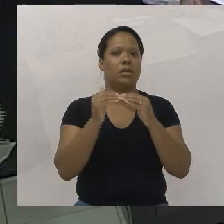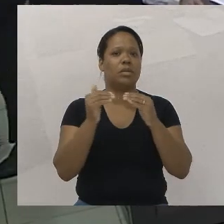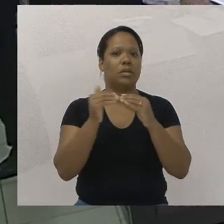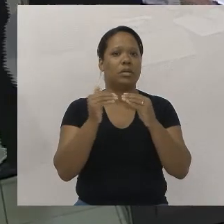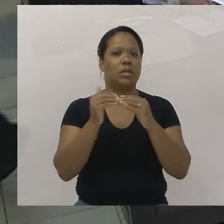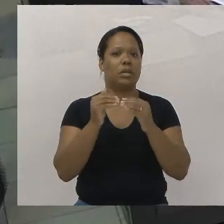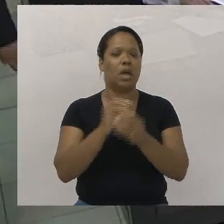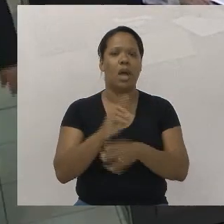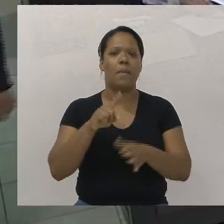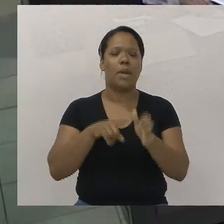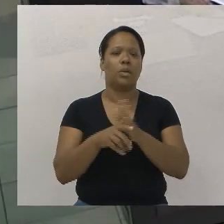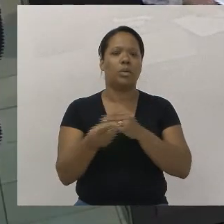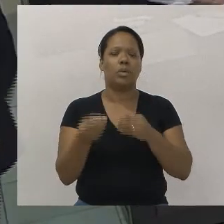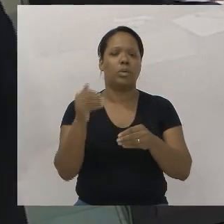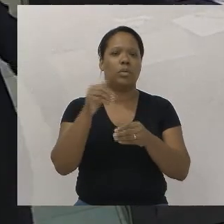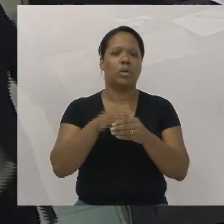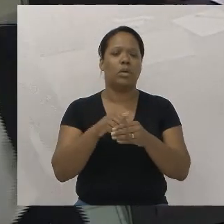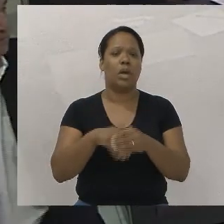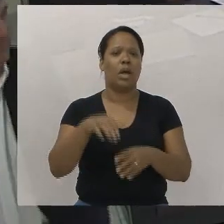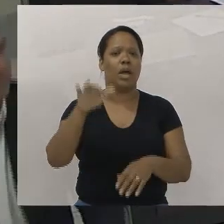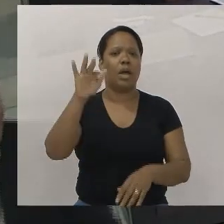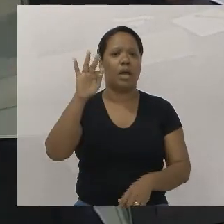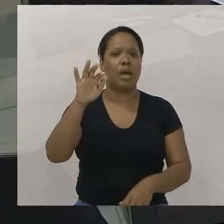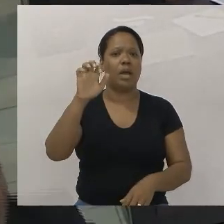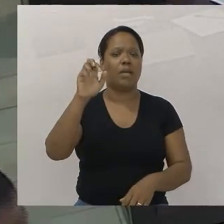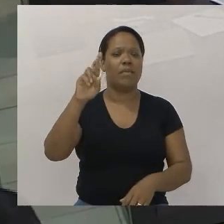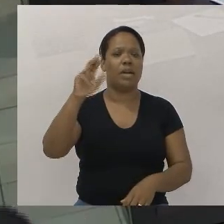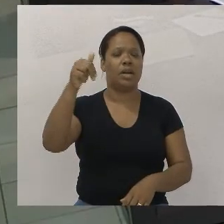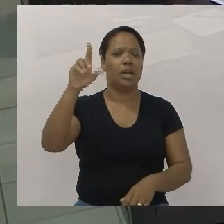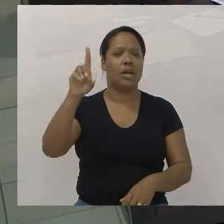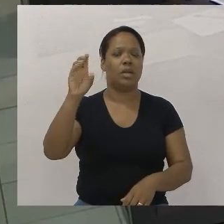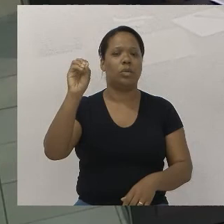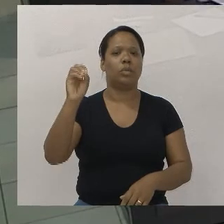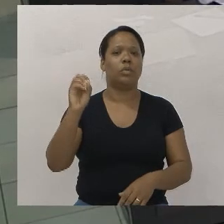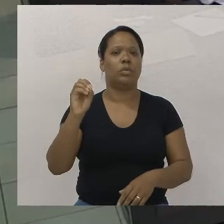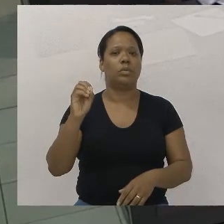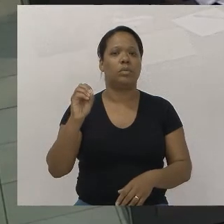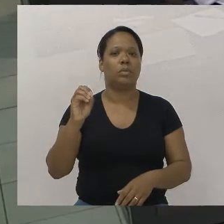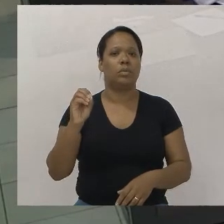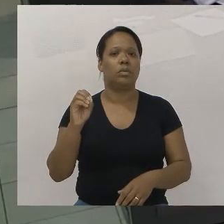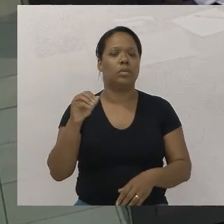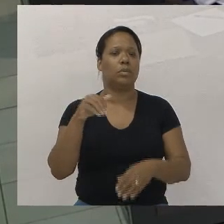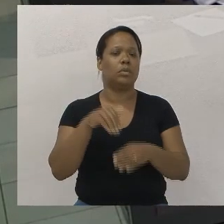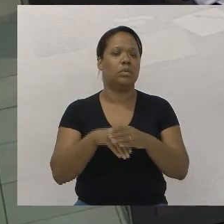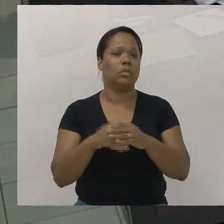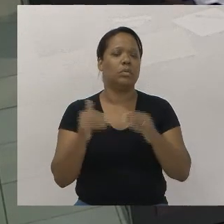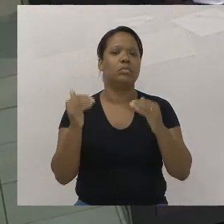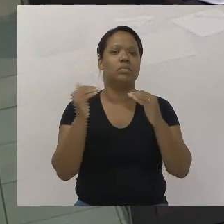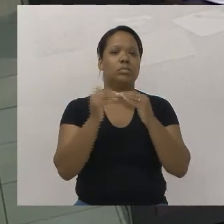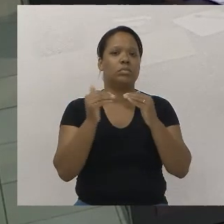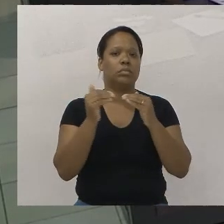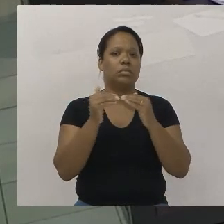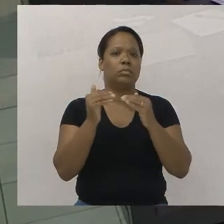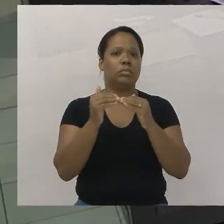como volta vereador fernanda ótica original favorável